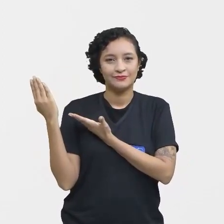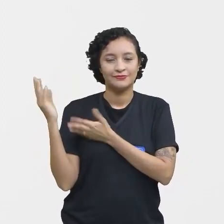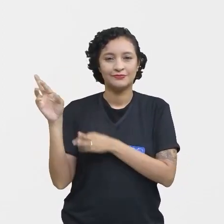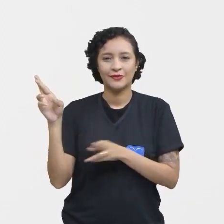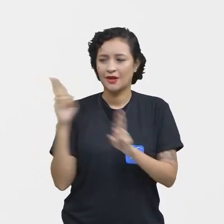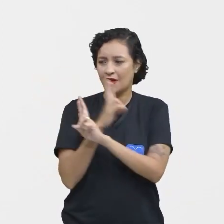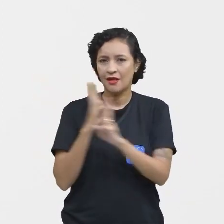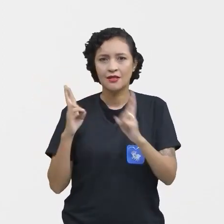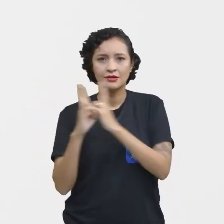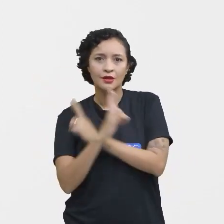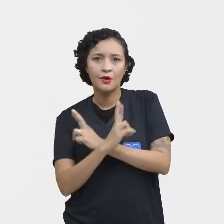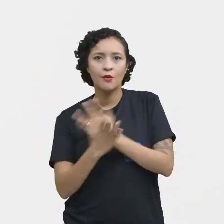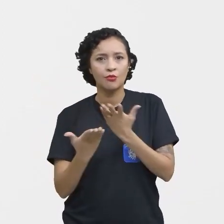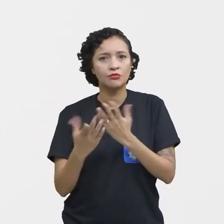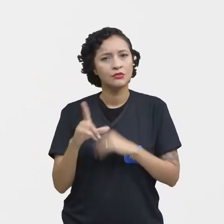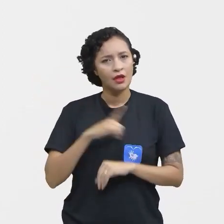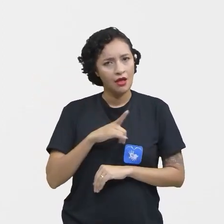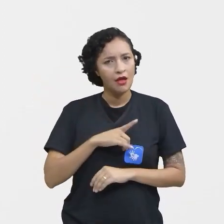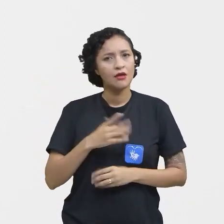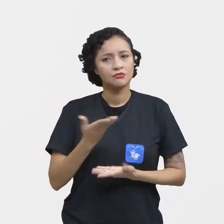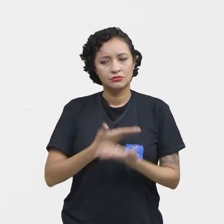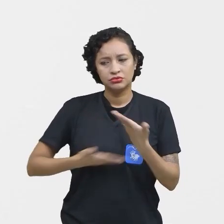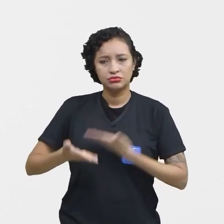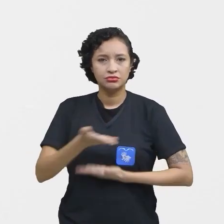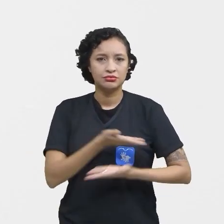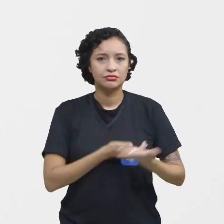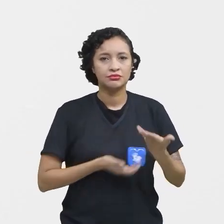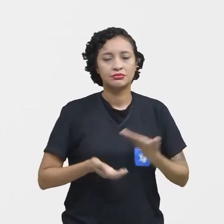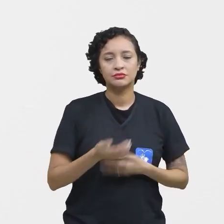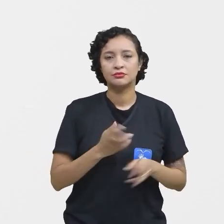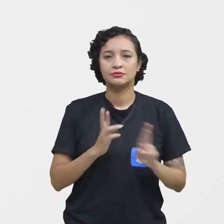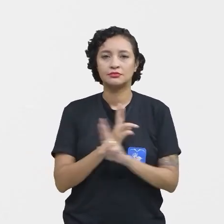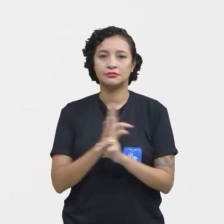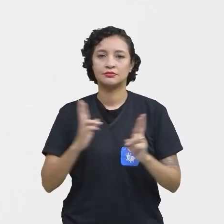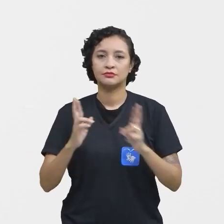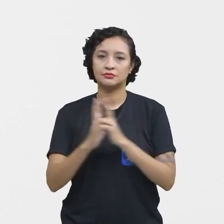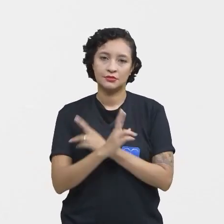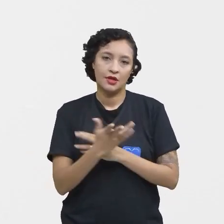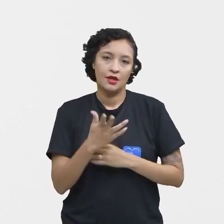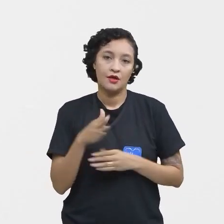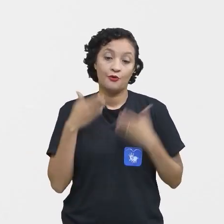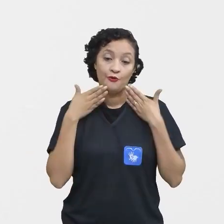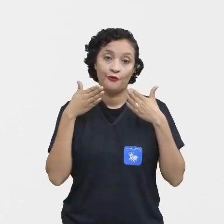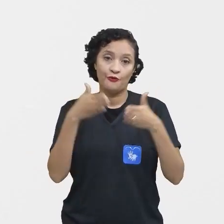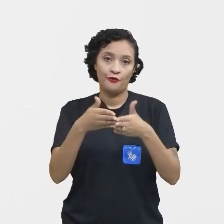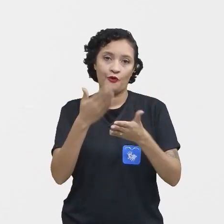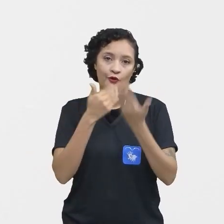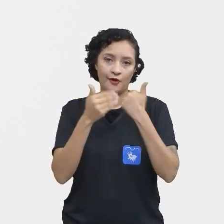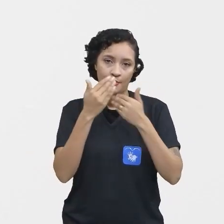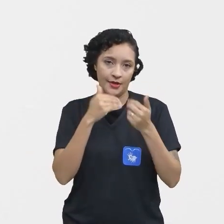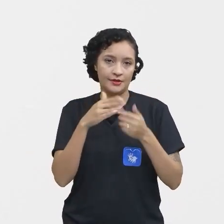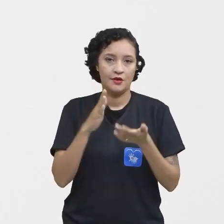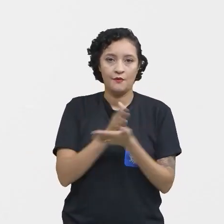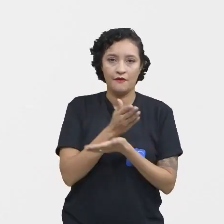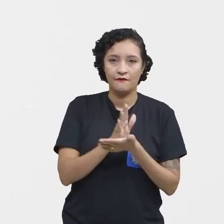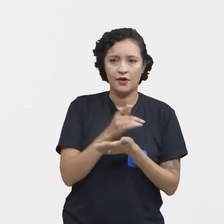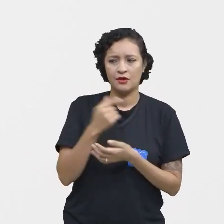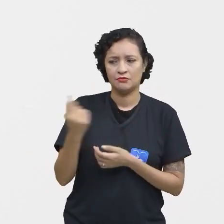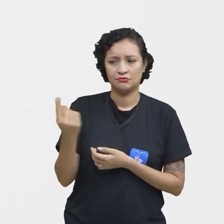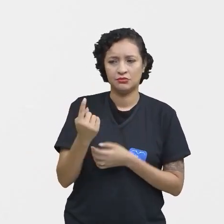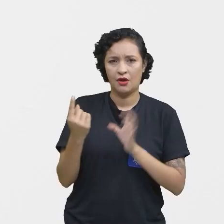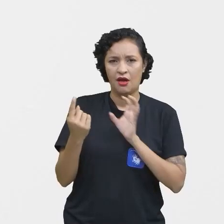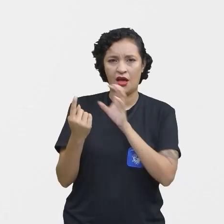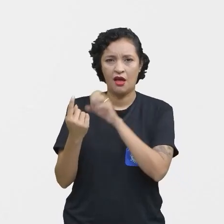muitas relações, são muitos animais, né? Um se relaciona com o outro em questão de alimentação. Um se alimenta do outro, aí vem o outro e se alimenta